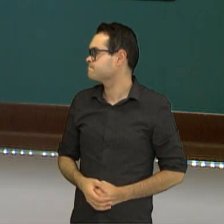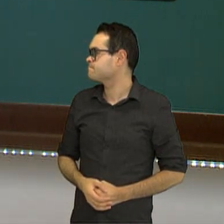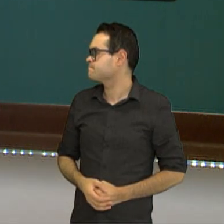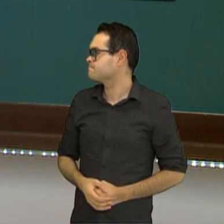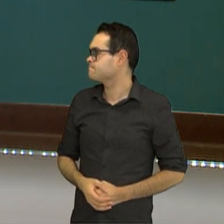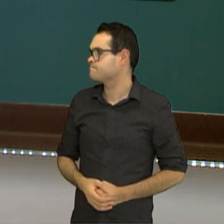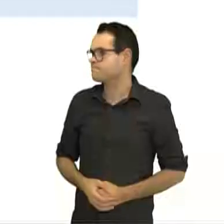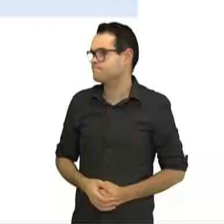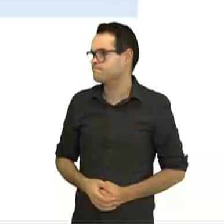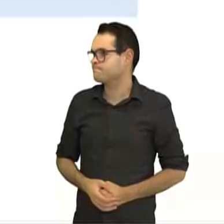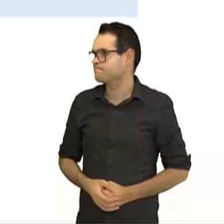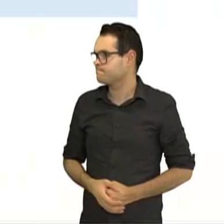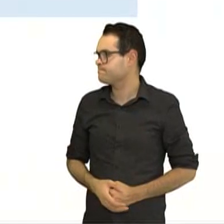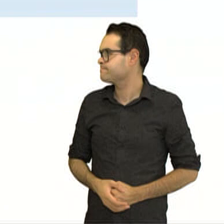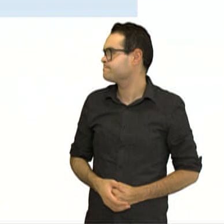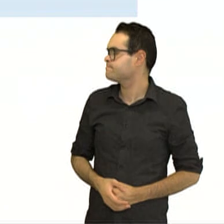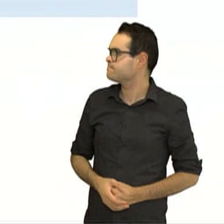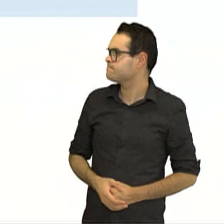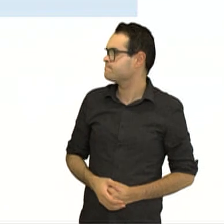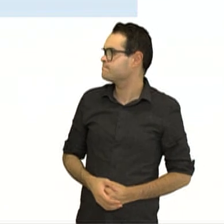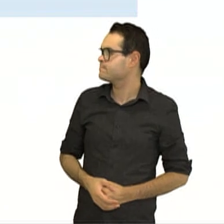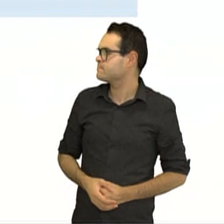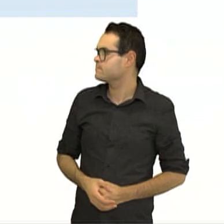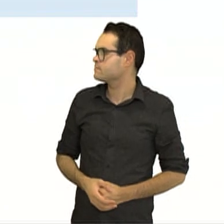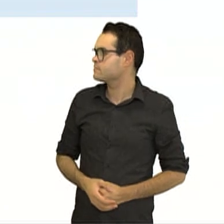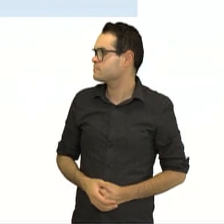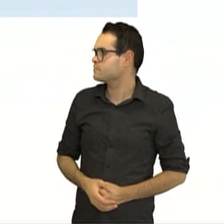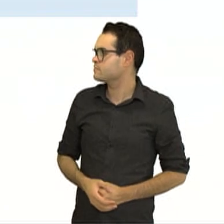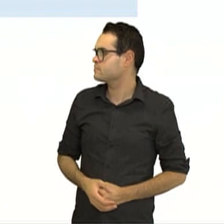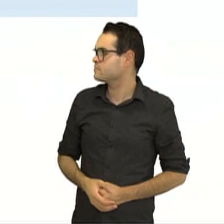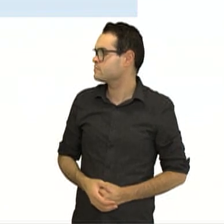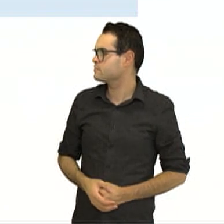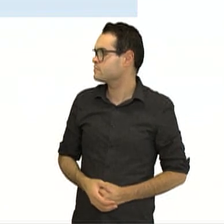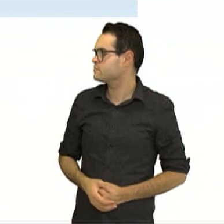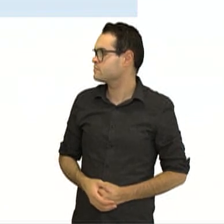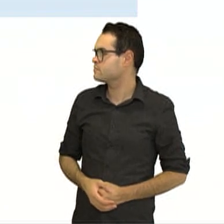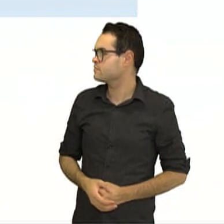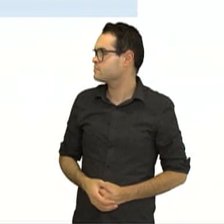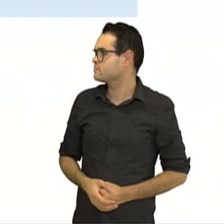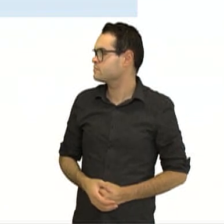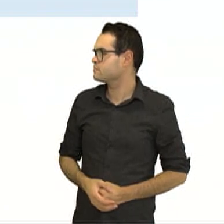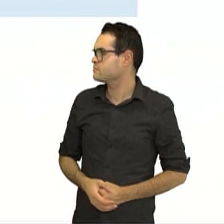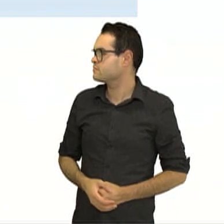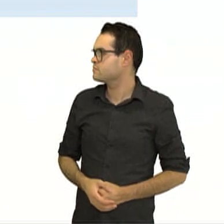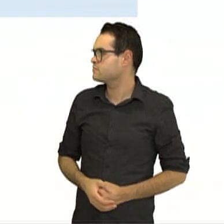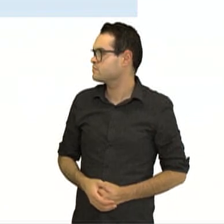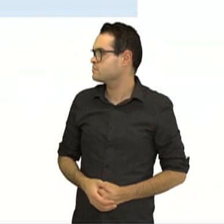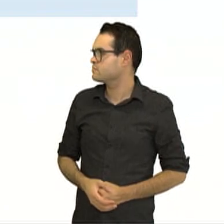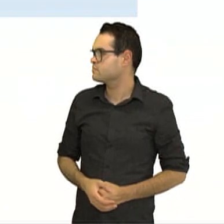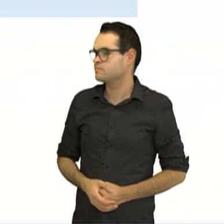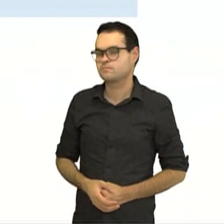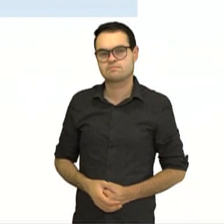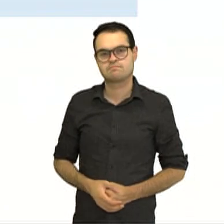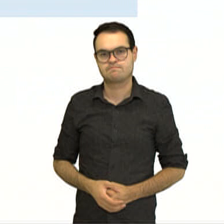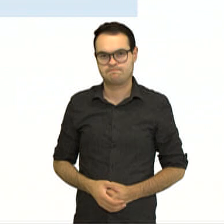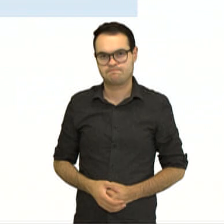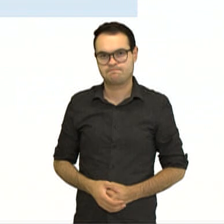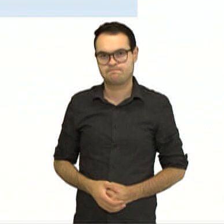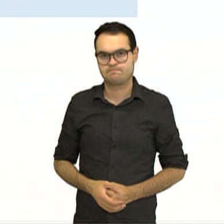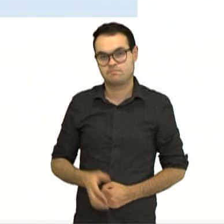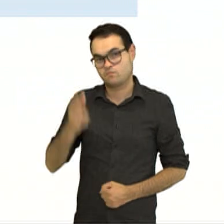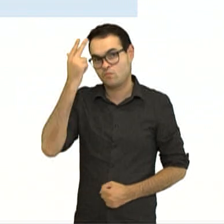so that you're able to name something can sometimes be starting point of your action. Obviamente, né,